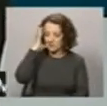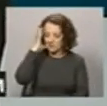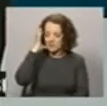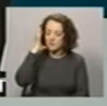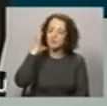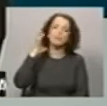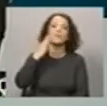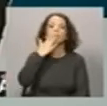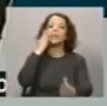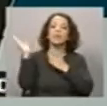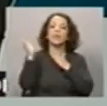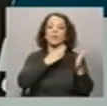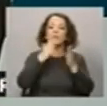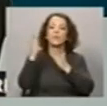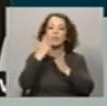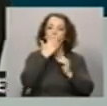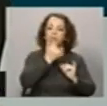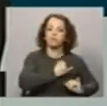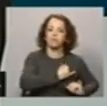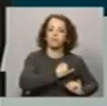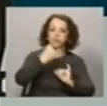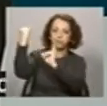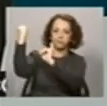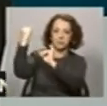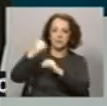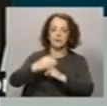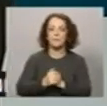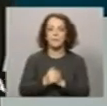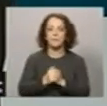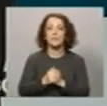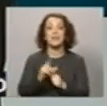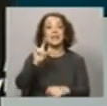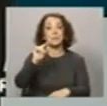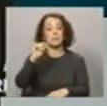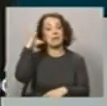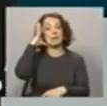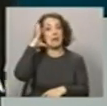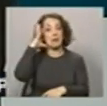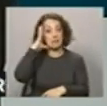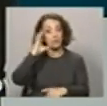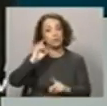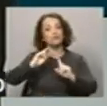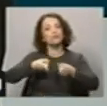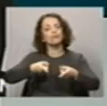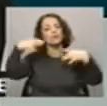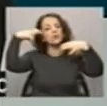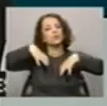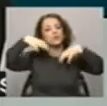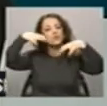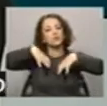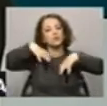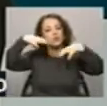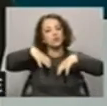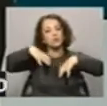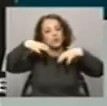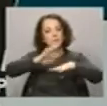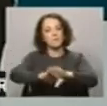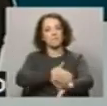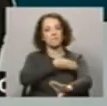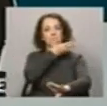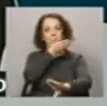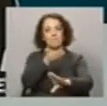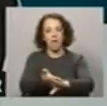do quadrante sudoeste. A partir da tarde também já começa a haver períodos de chuva que se vão aumentando de